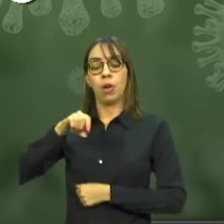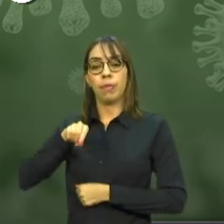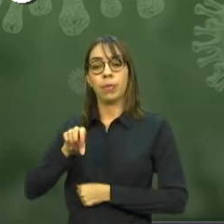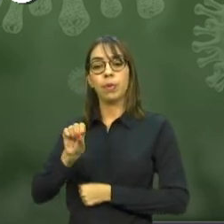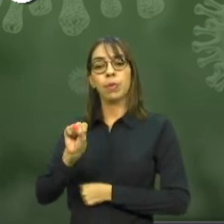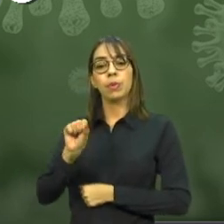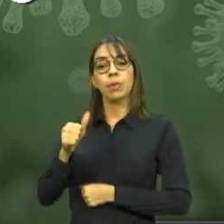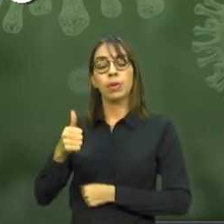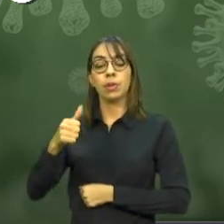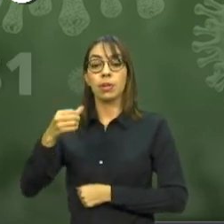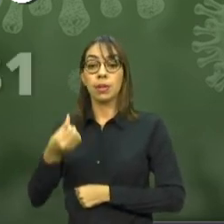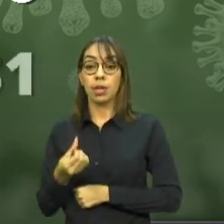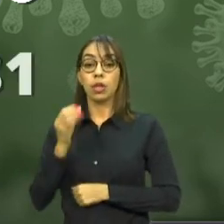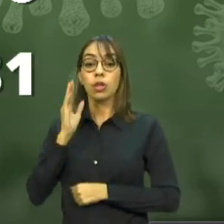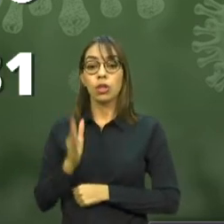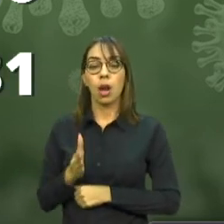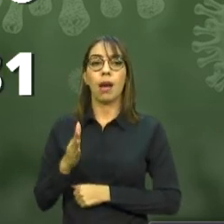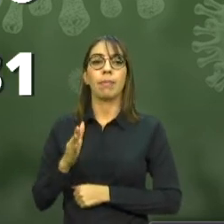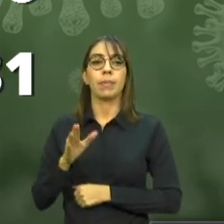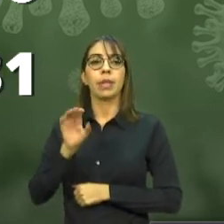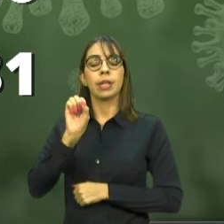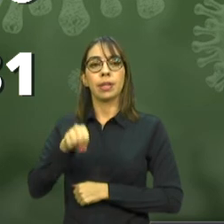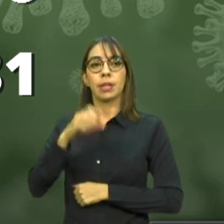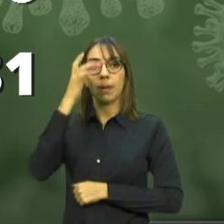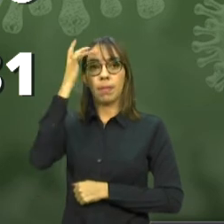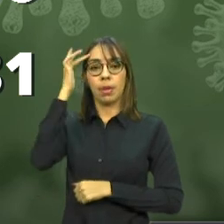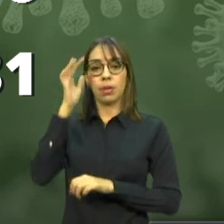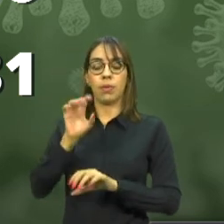929.816 casos confirmados e